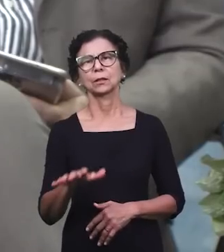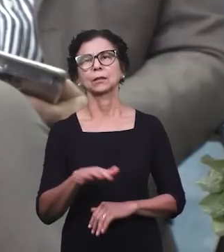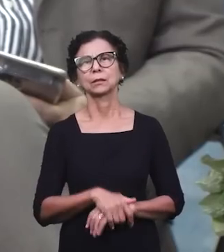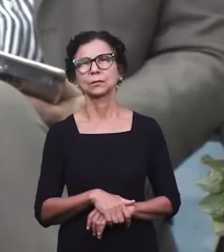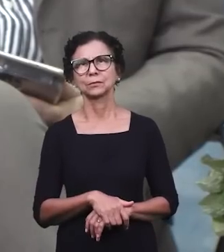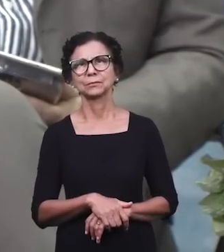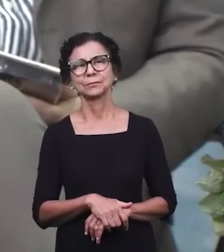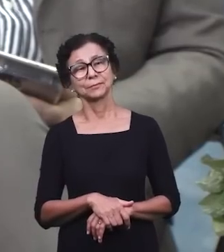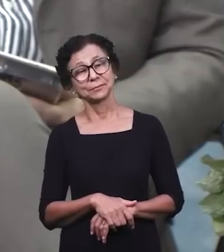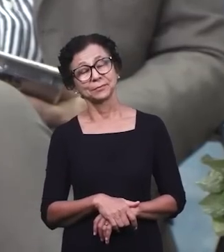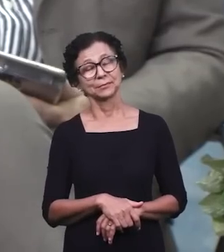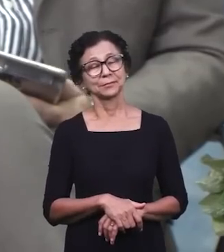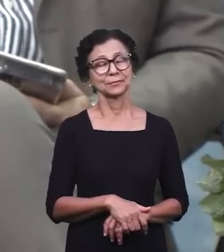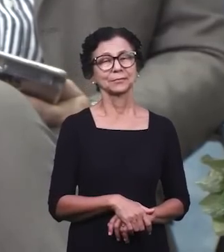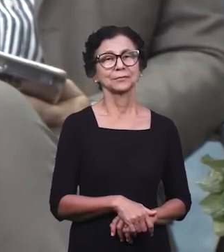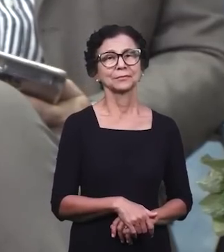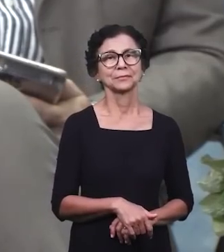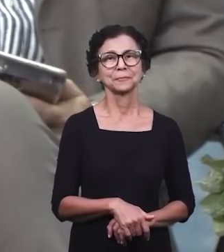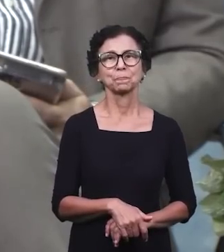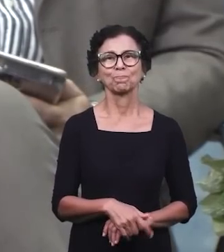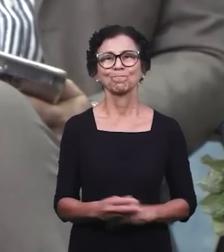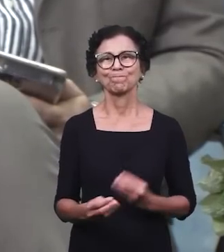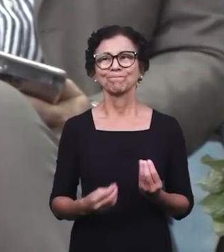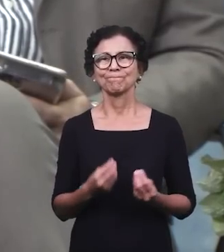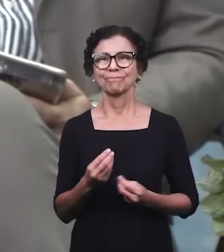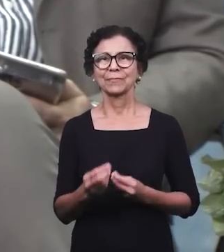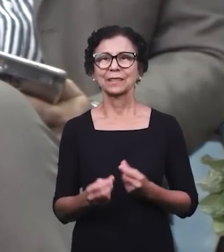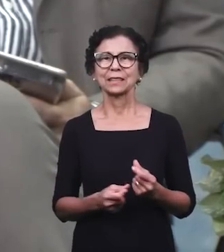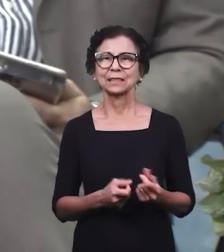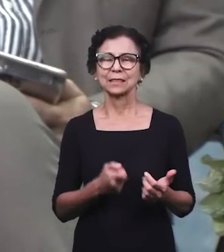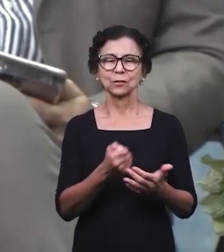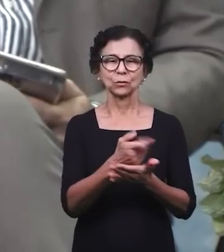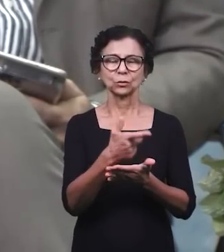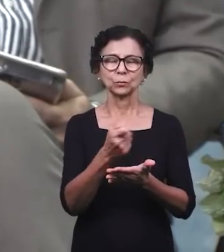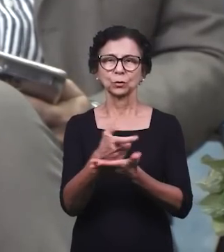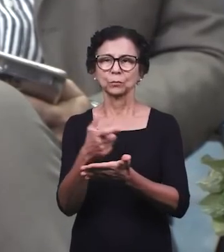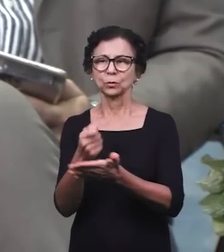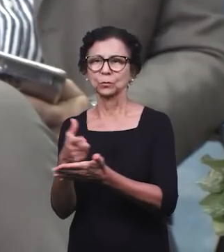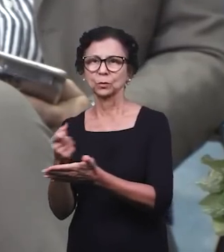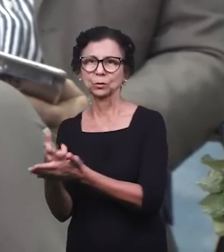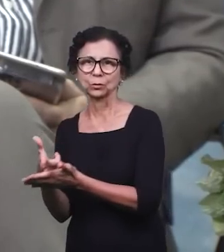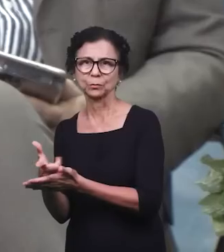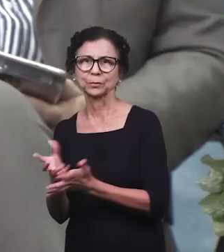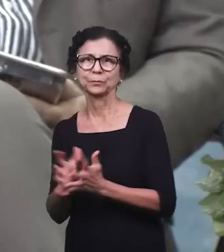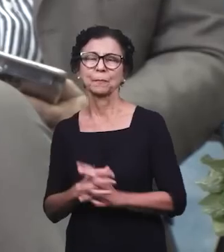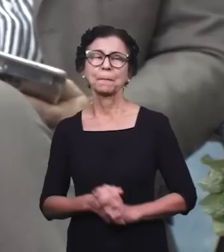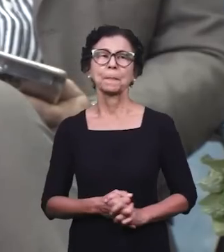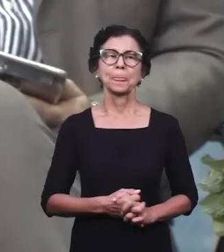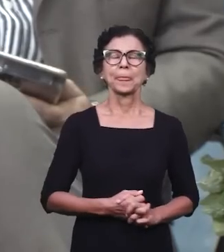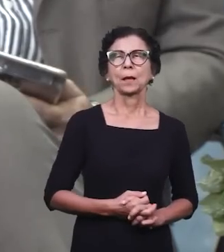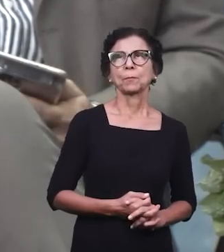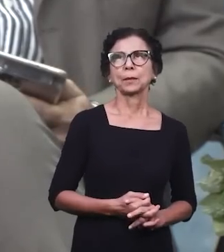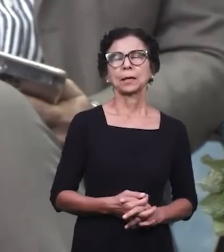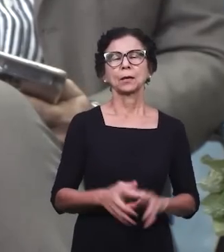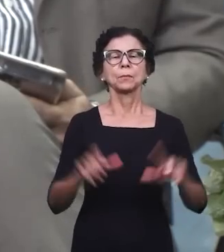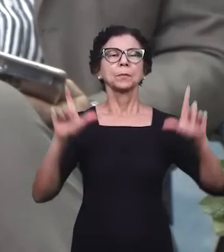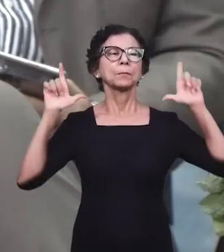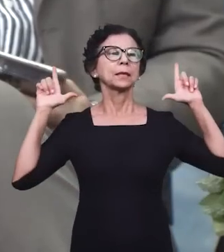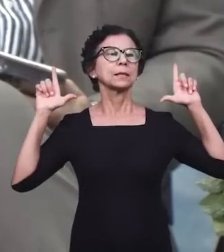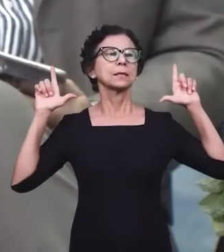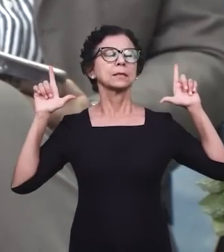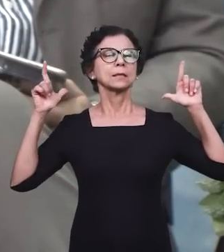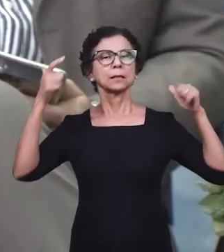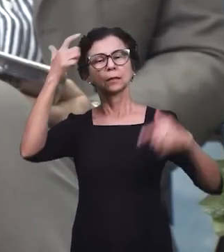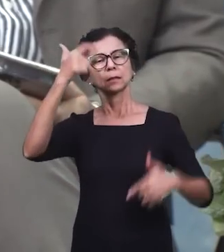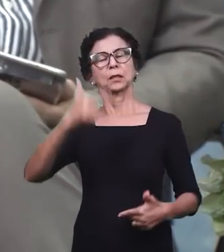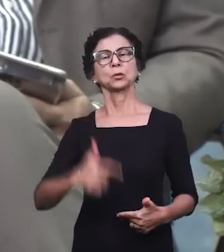que geram esse consumo excessivo para tentar provar alguma coisa pelo que você tem. Quando,